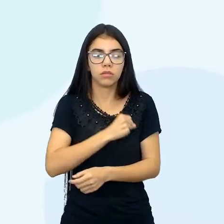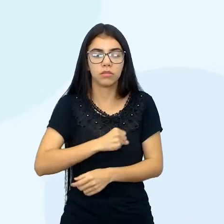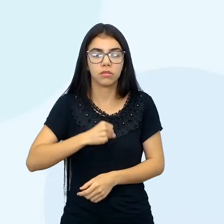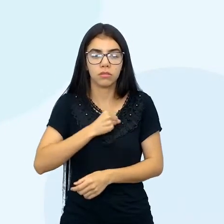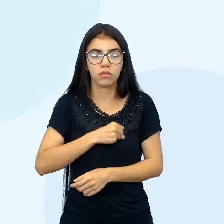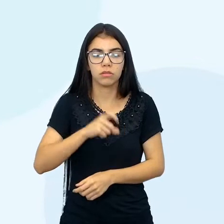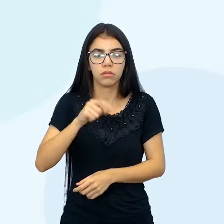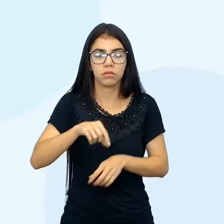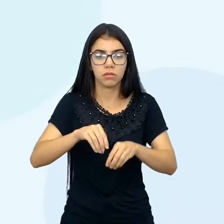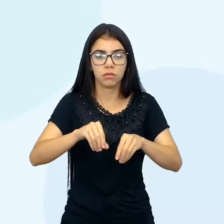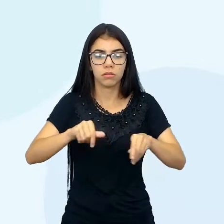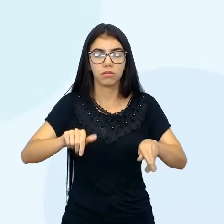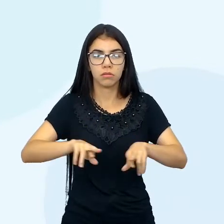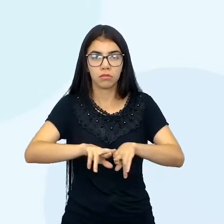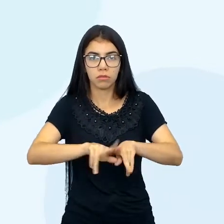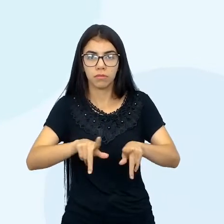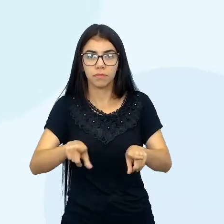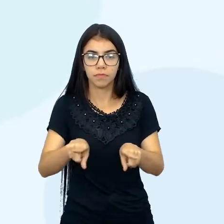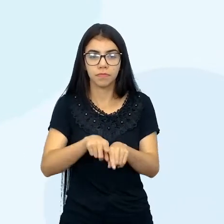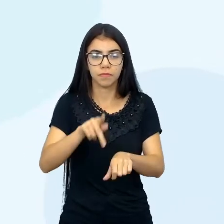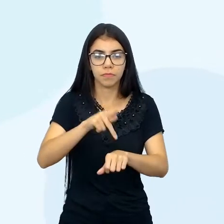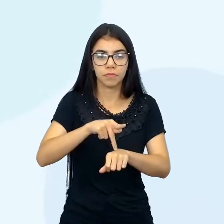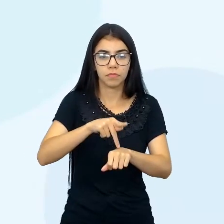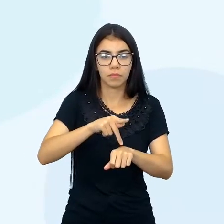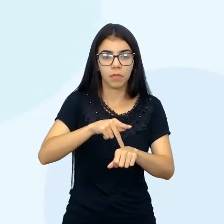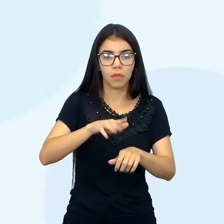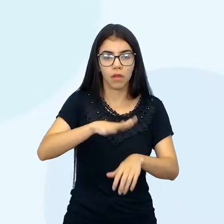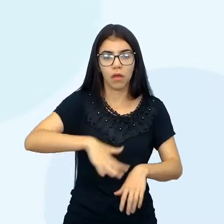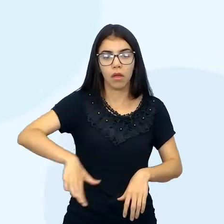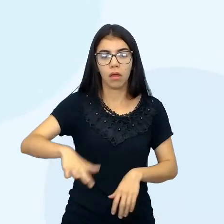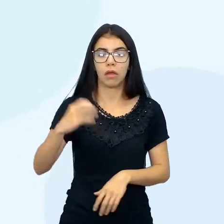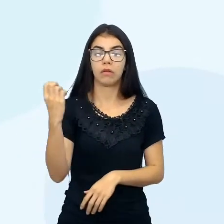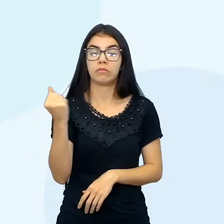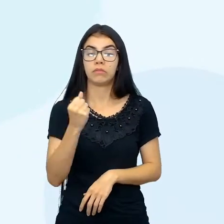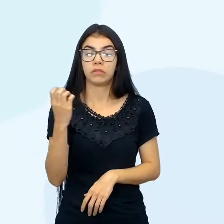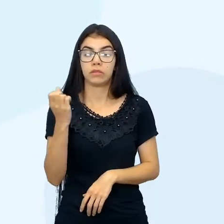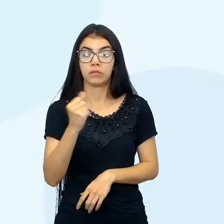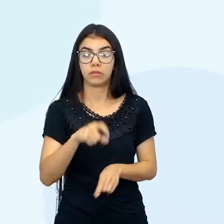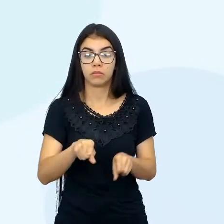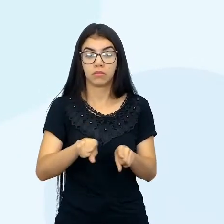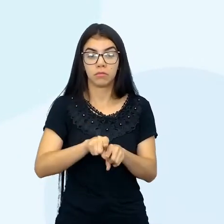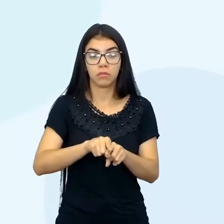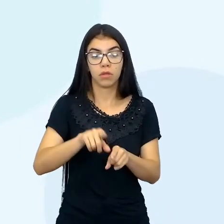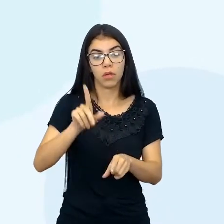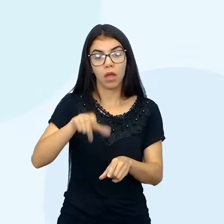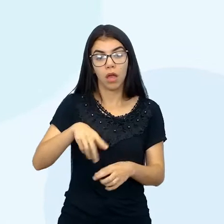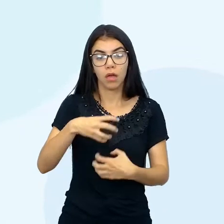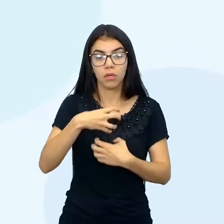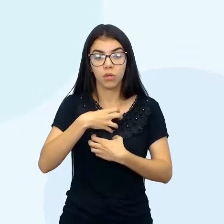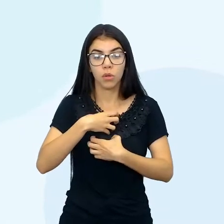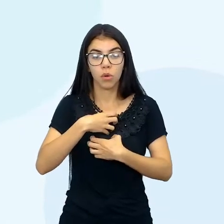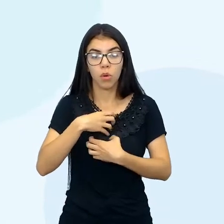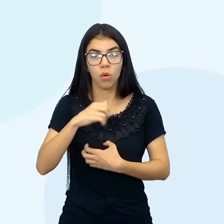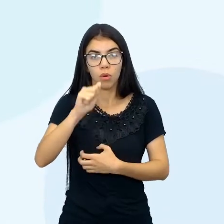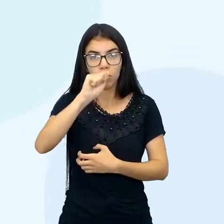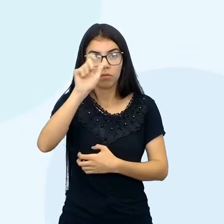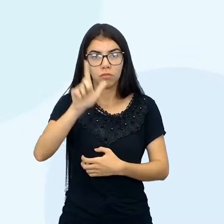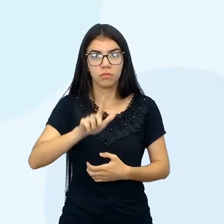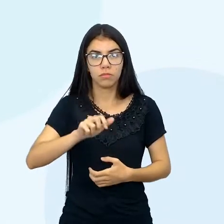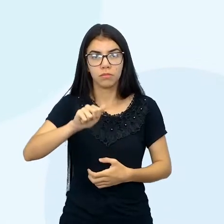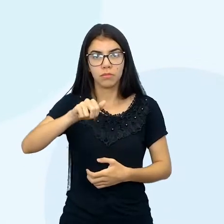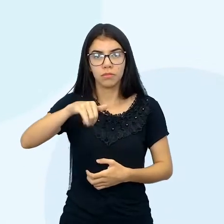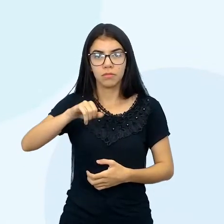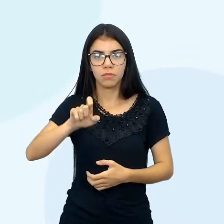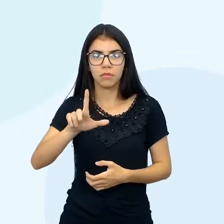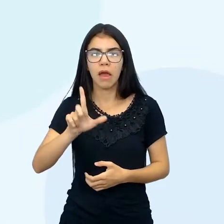ordinário. As pedras do chão esbranquiçadas no lugar da lavagem e em alguns pontos azuladas pelo anil